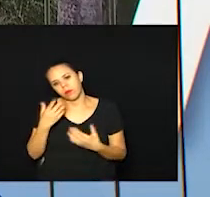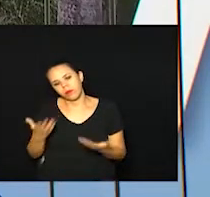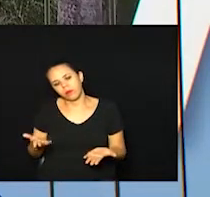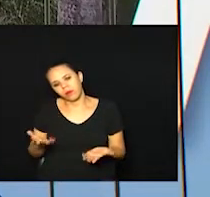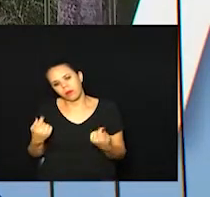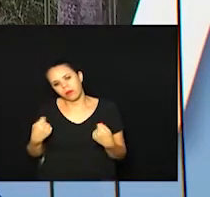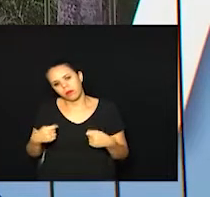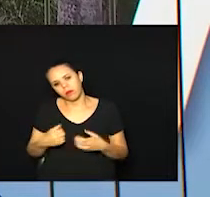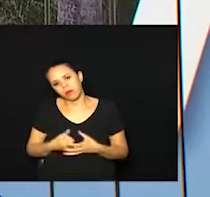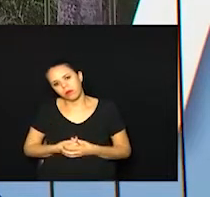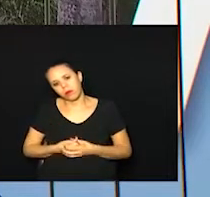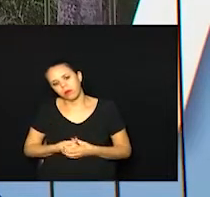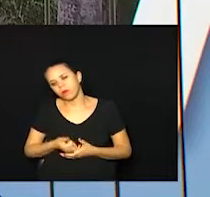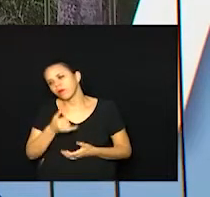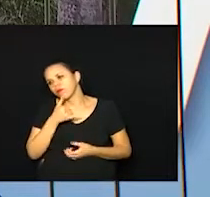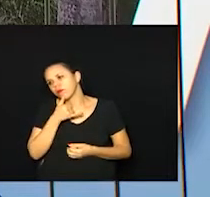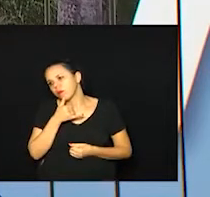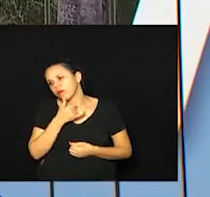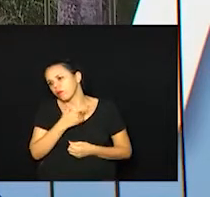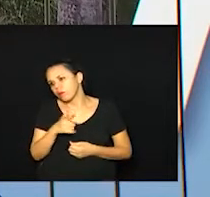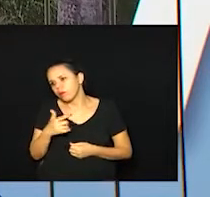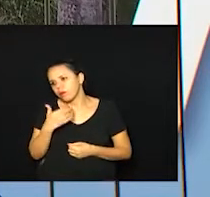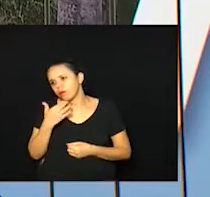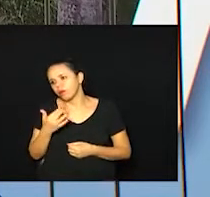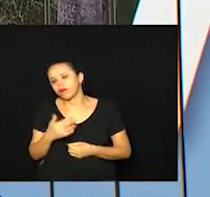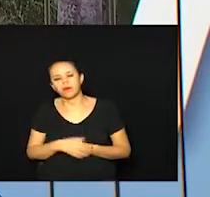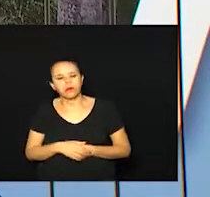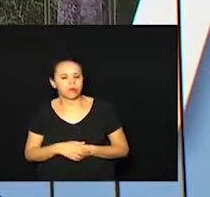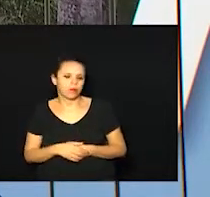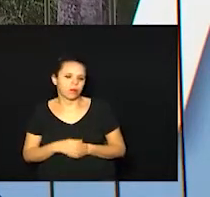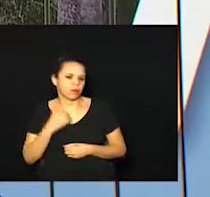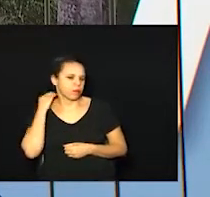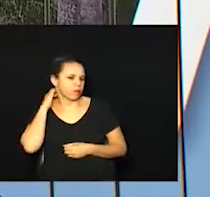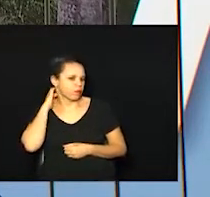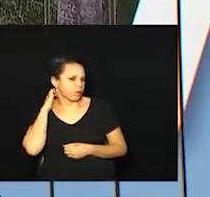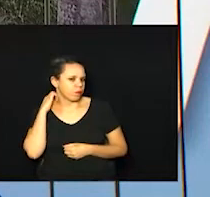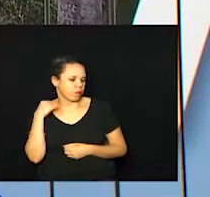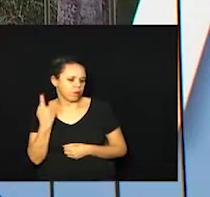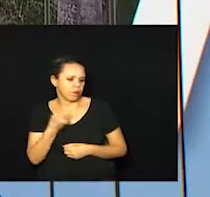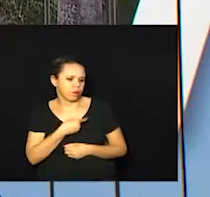essa necessidade, lamentavelmente não foi adiante, mas nós